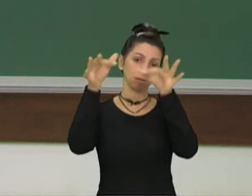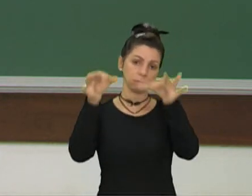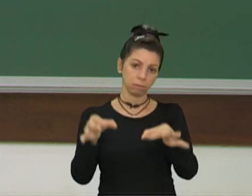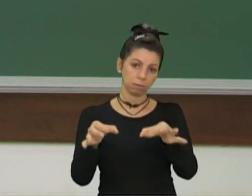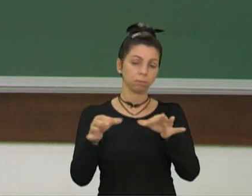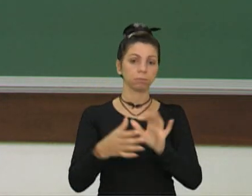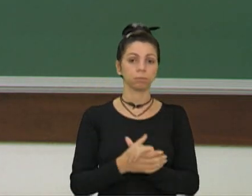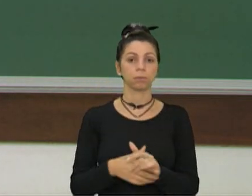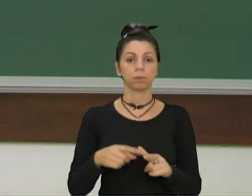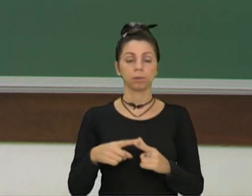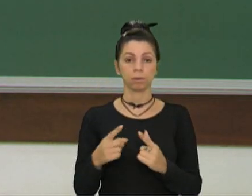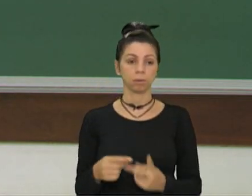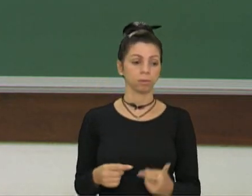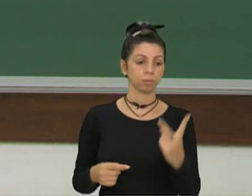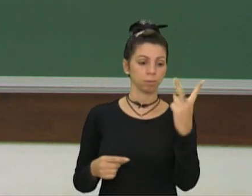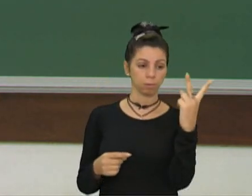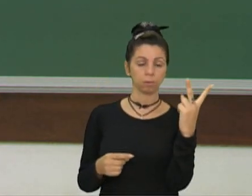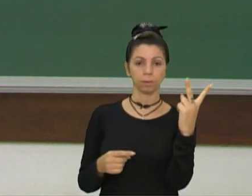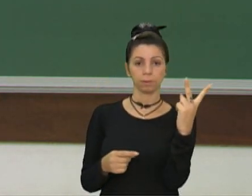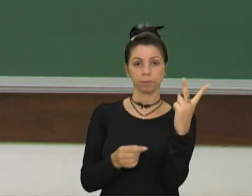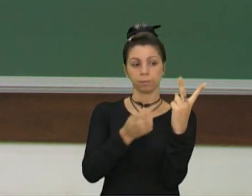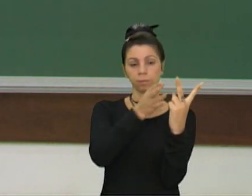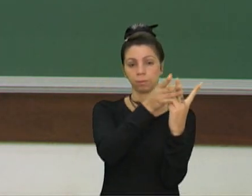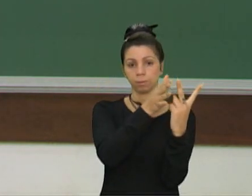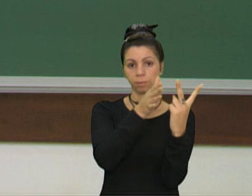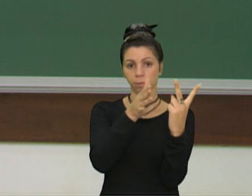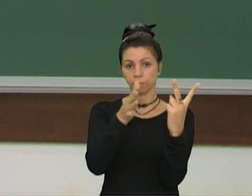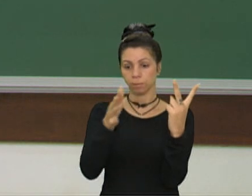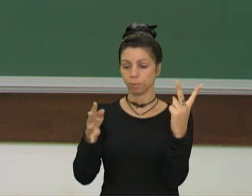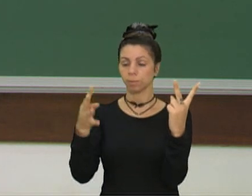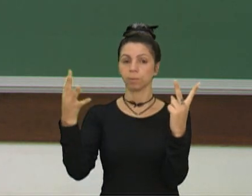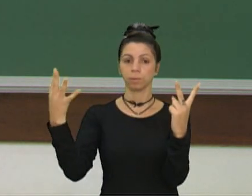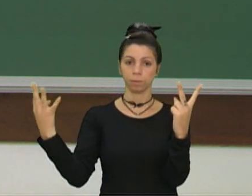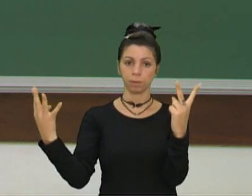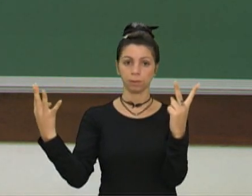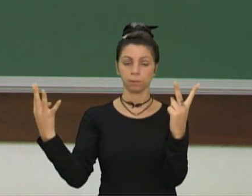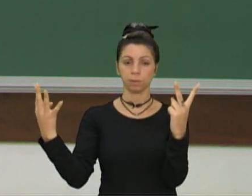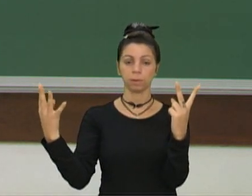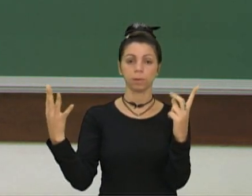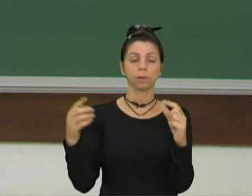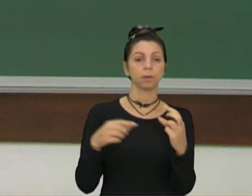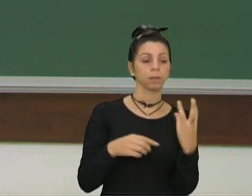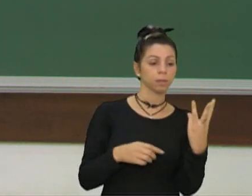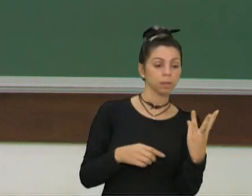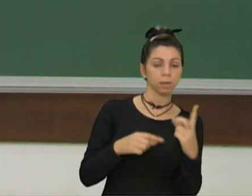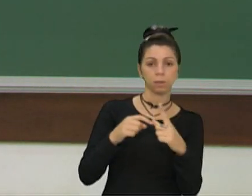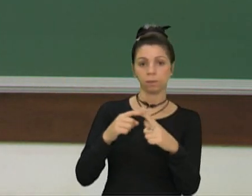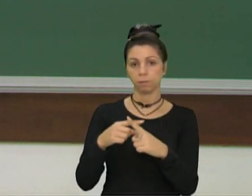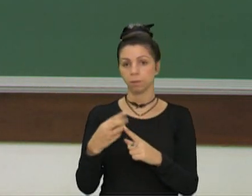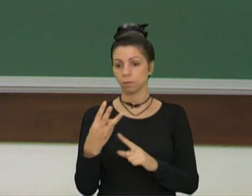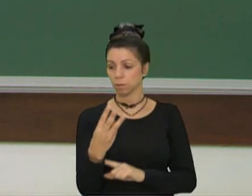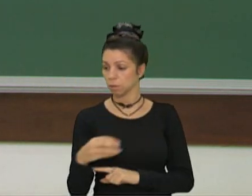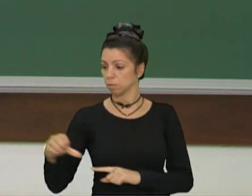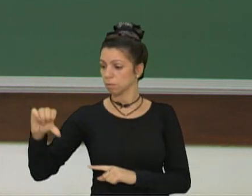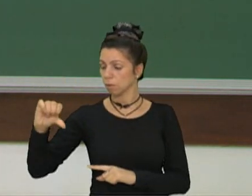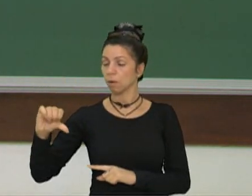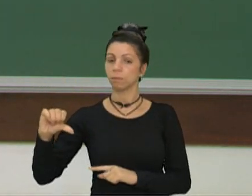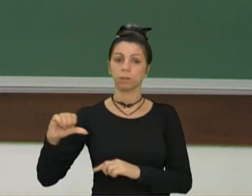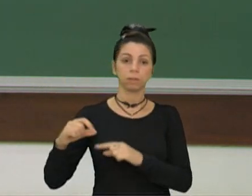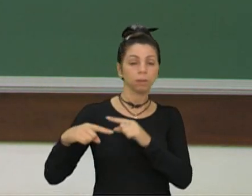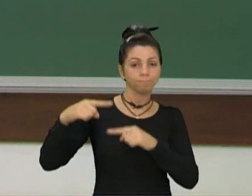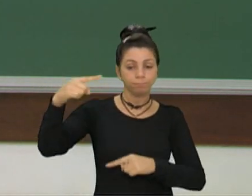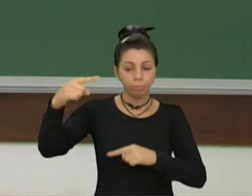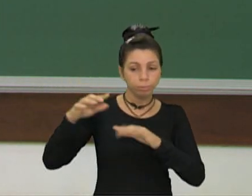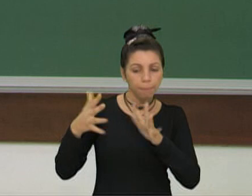perfeitos? Entre 2, né? Entre 2 vezes 2, que é o 4, e entre 3 vezes 3, que é o 9, certo? Então, eu sei que